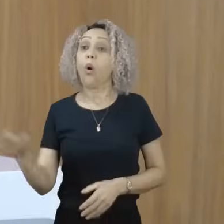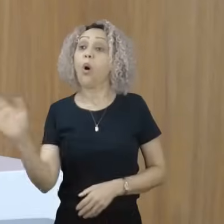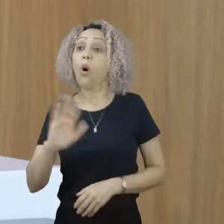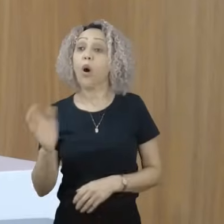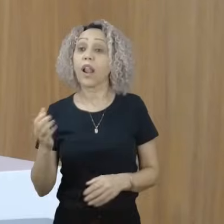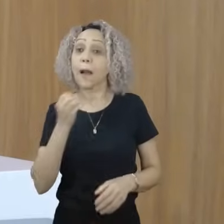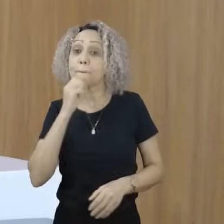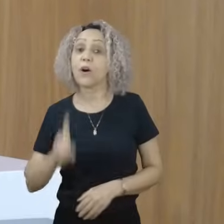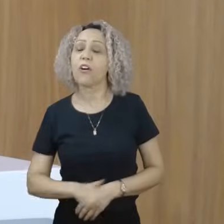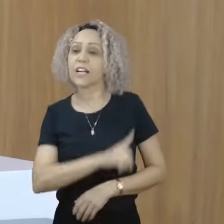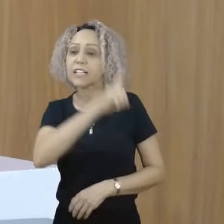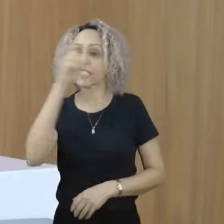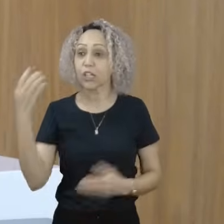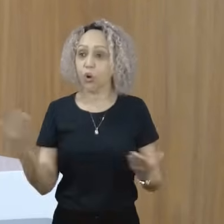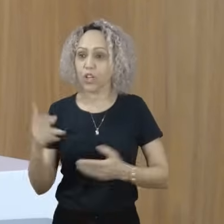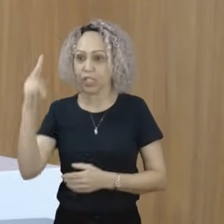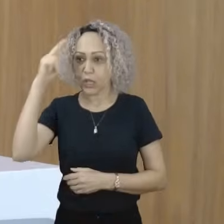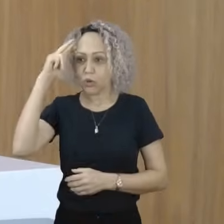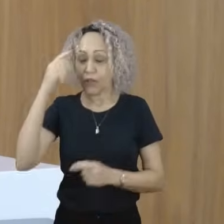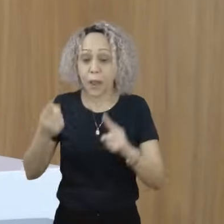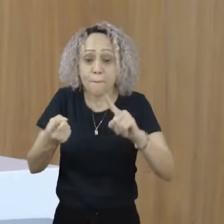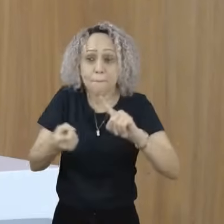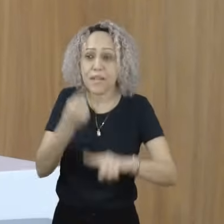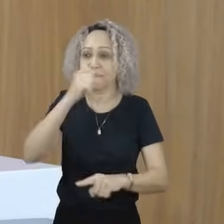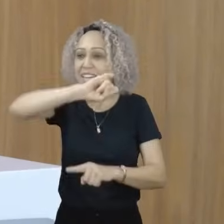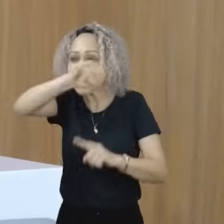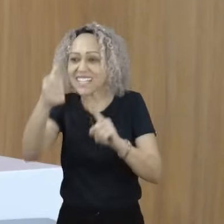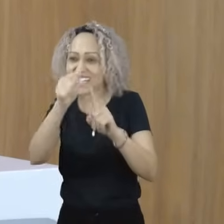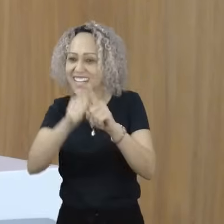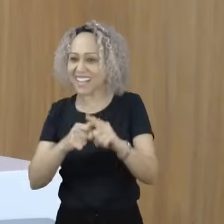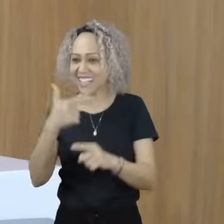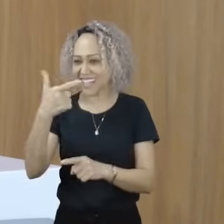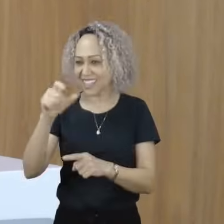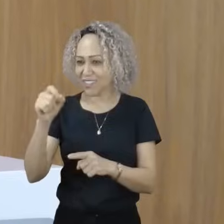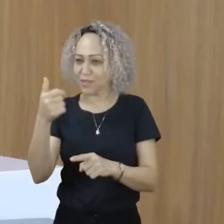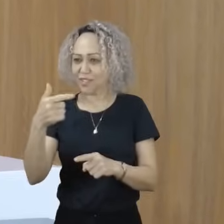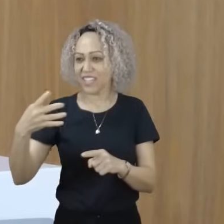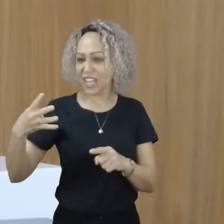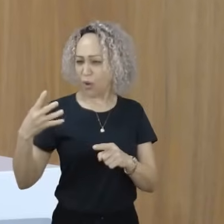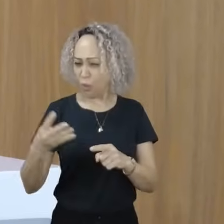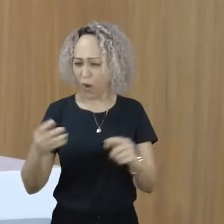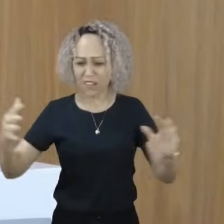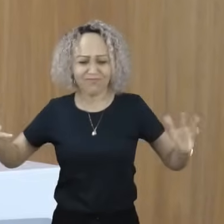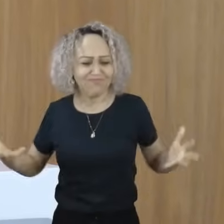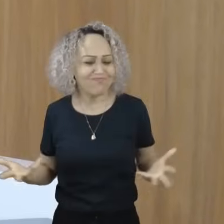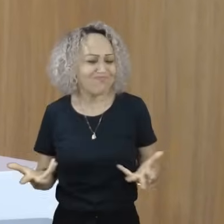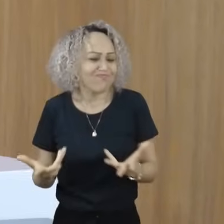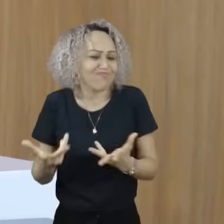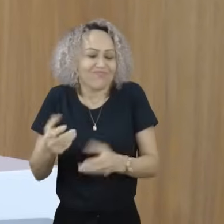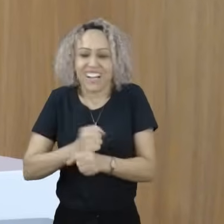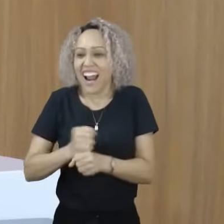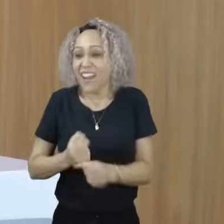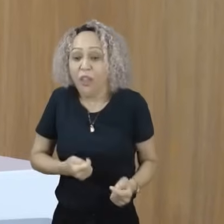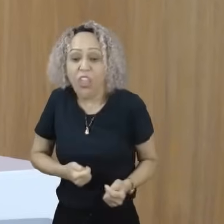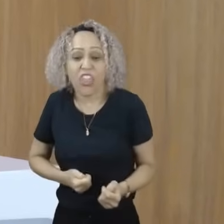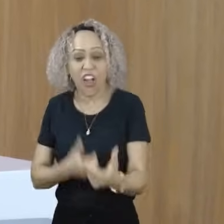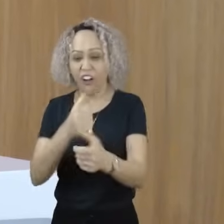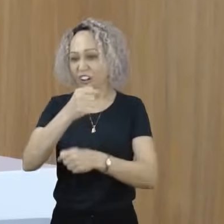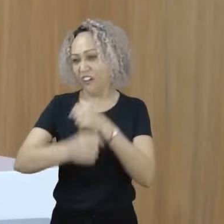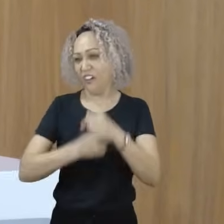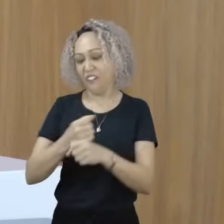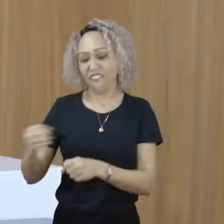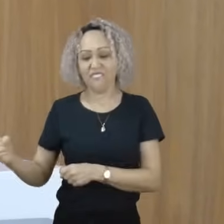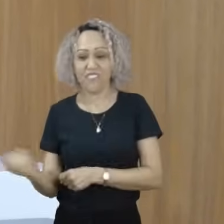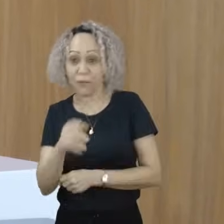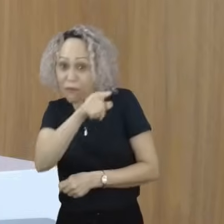Olá, bom dia! Hoje é segunda-feira, 1º de janeiro de 2024, um excelente ano novo para você que acompanha o Jornal